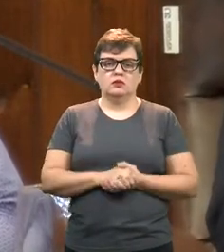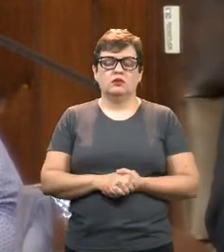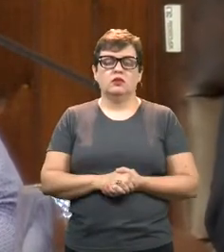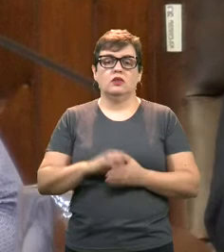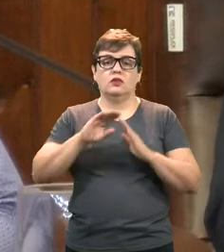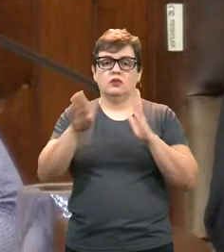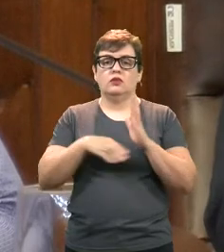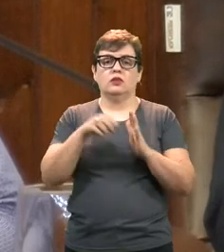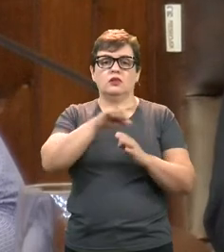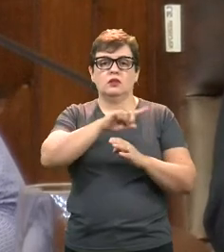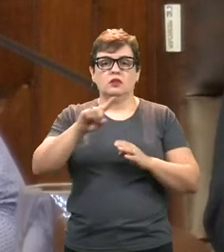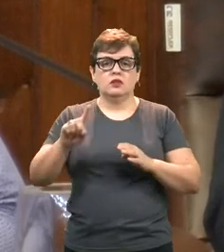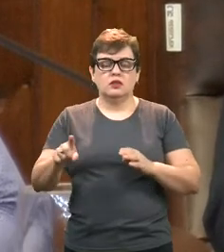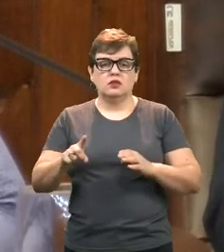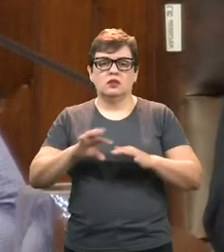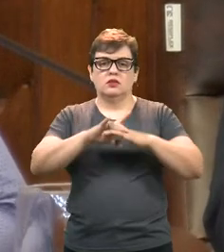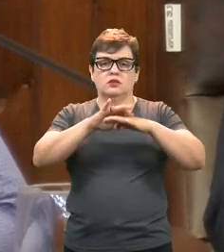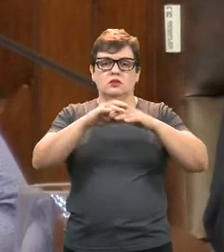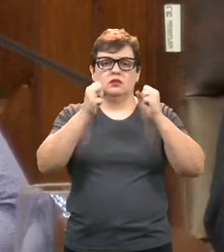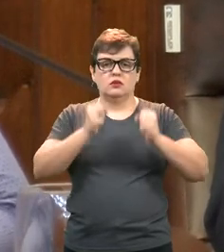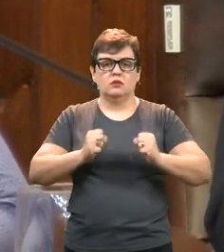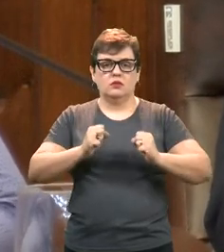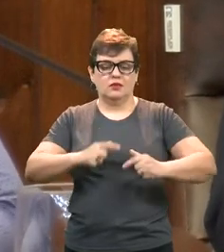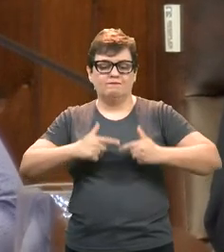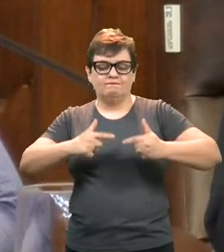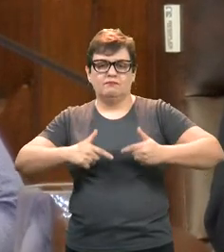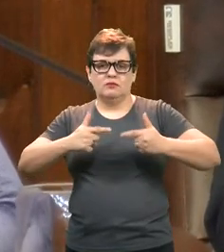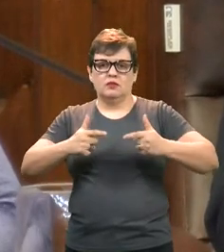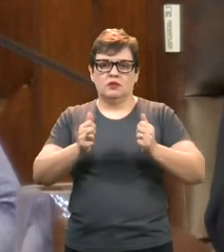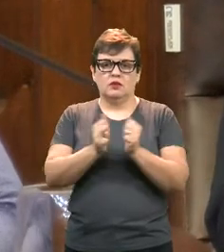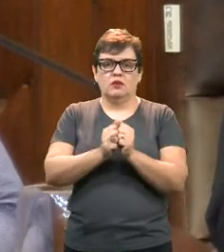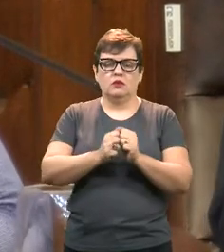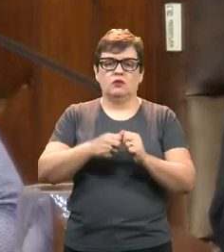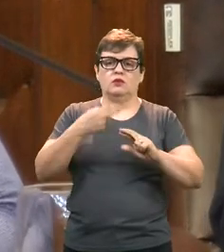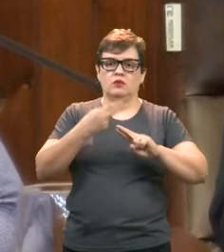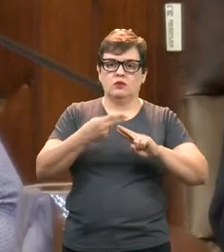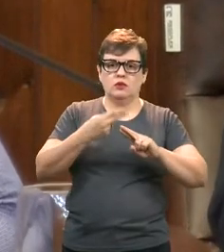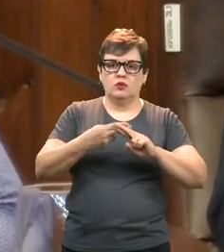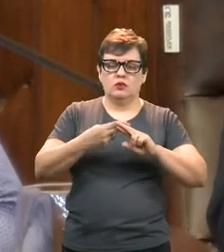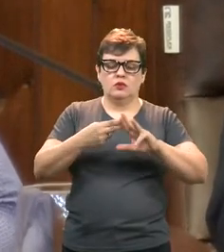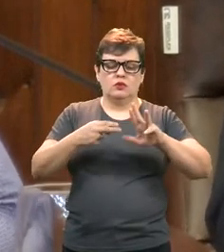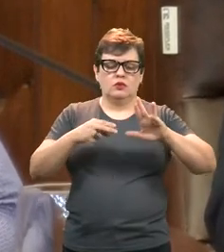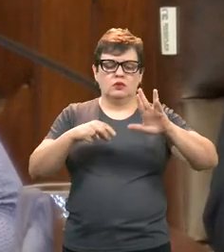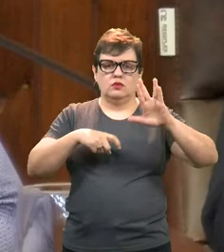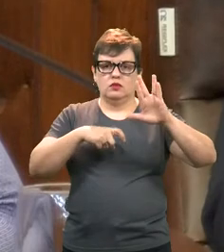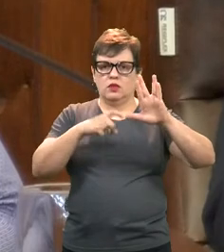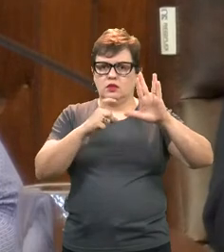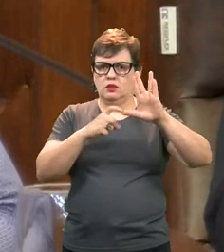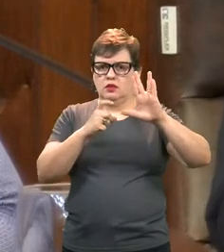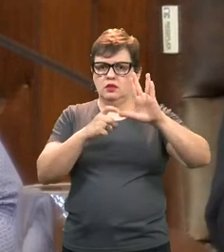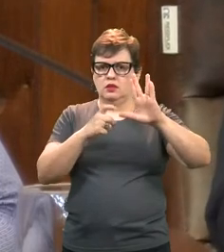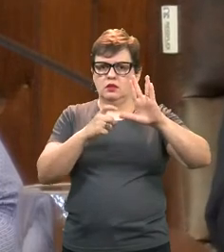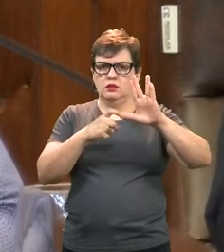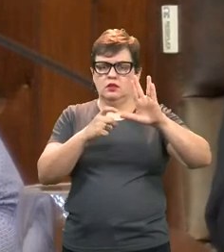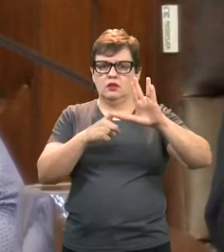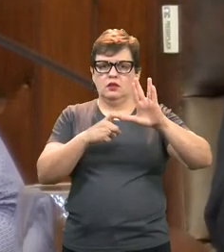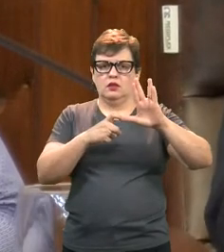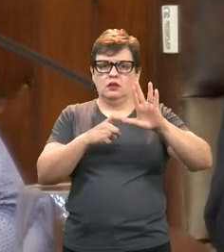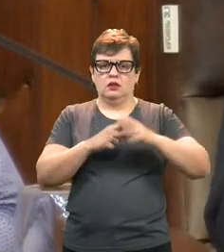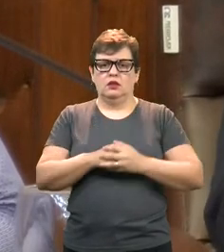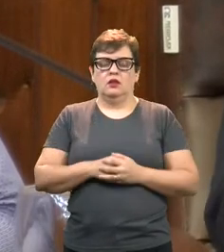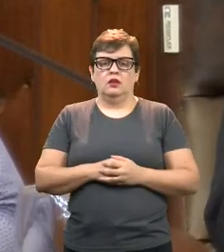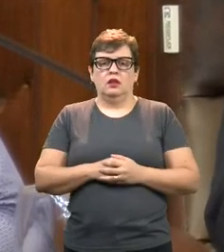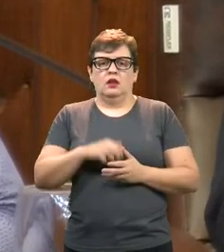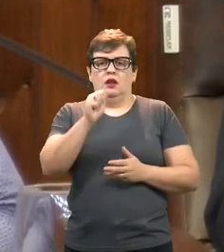enfrentadas com o uso terapêutico da cannabis. Contudo, reitero e volto a dizer, embora a Anvisa